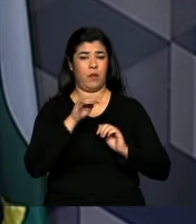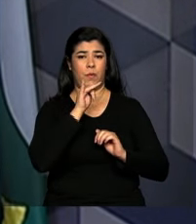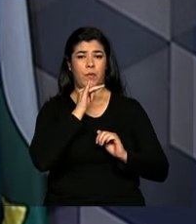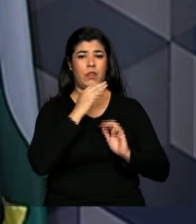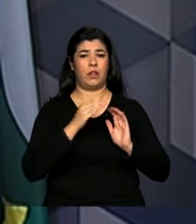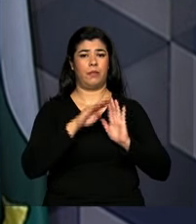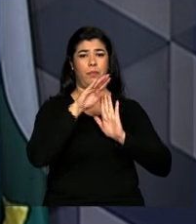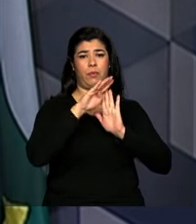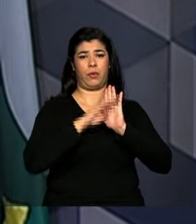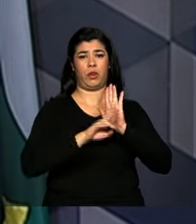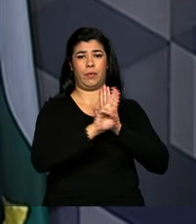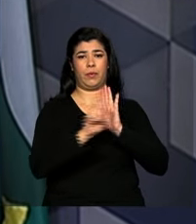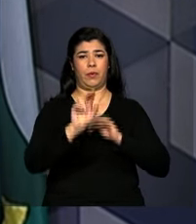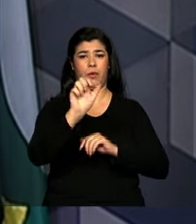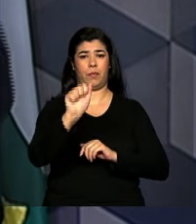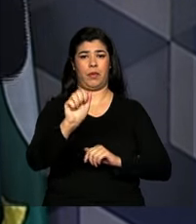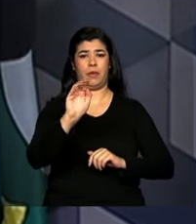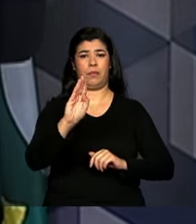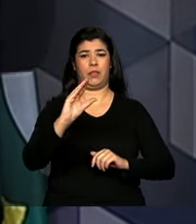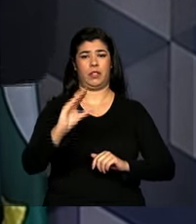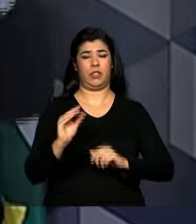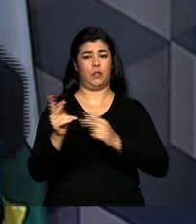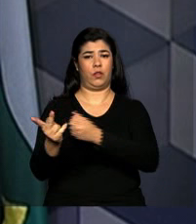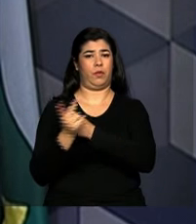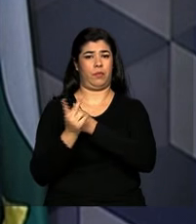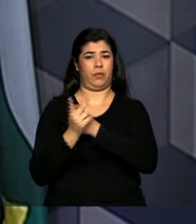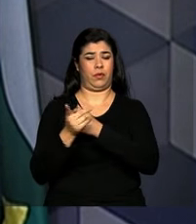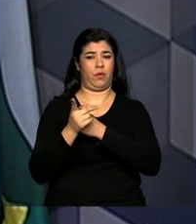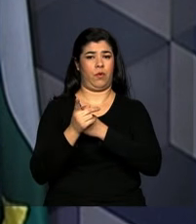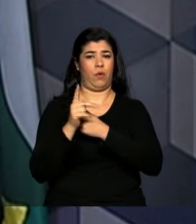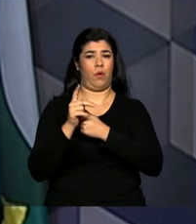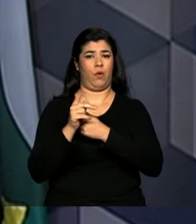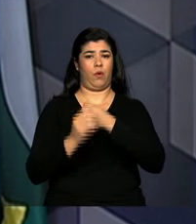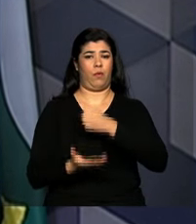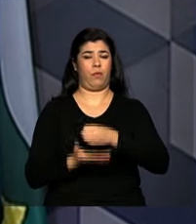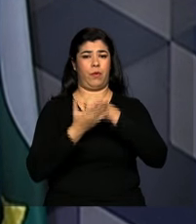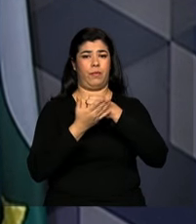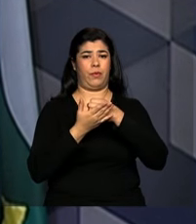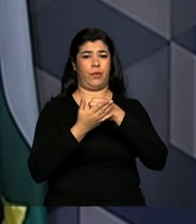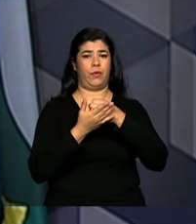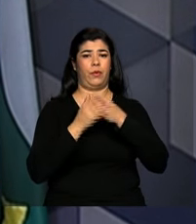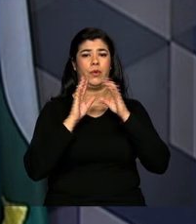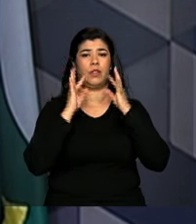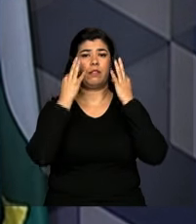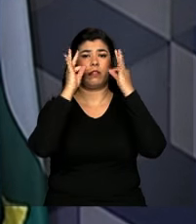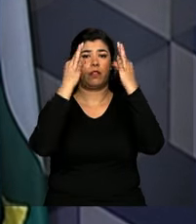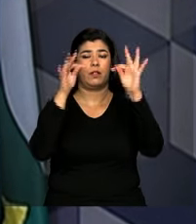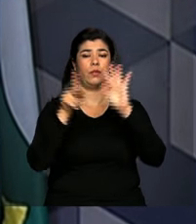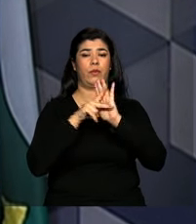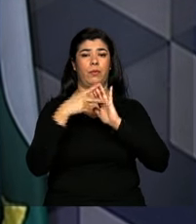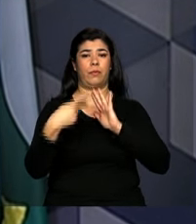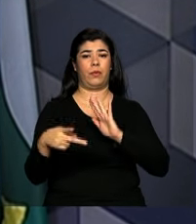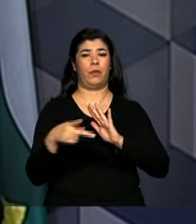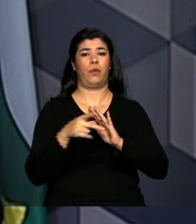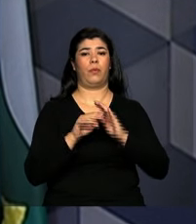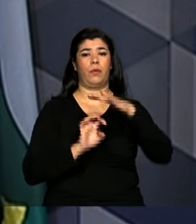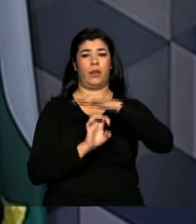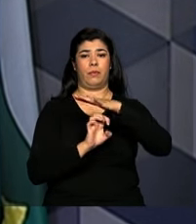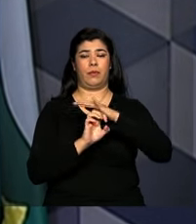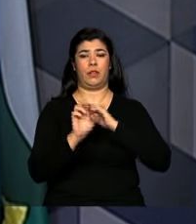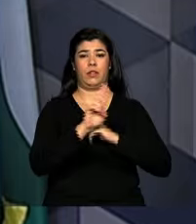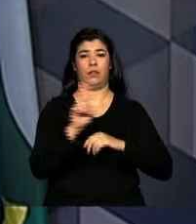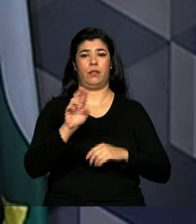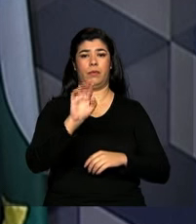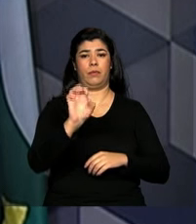emprestado, Maurício, presidente da Embrapa, a tecnologia que a Embrapa criou de produção integrada, e nós